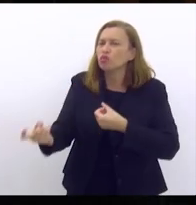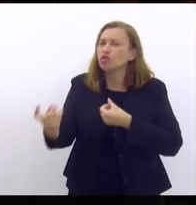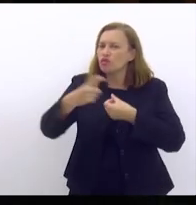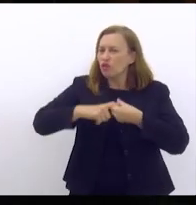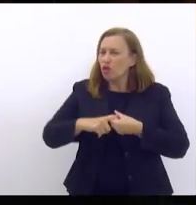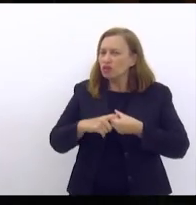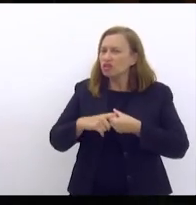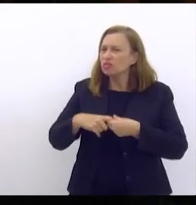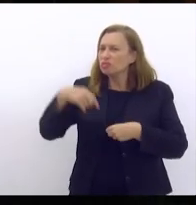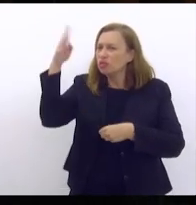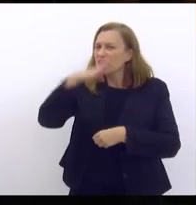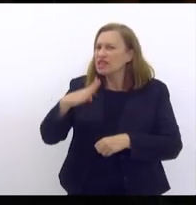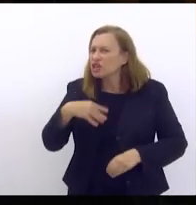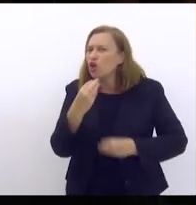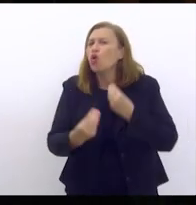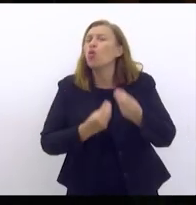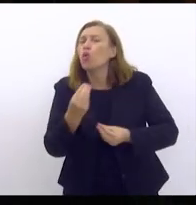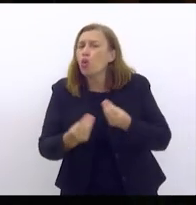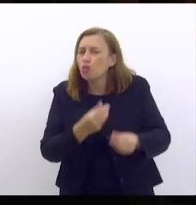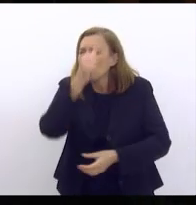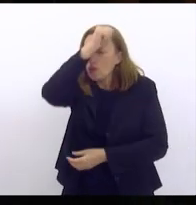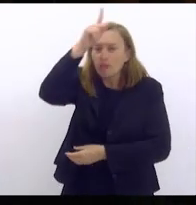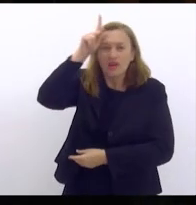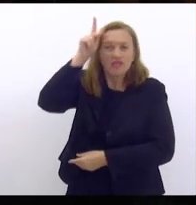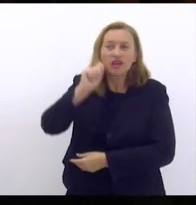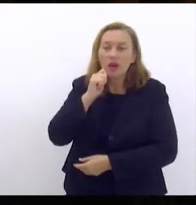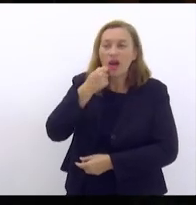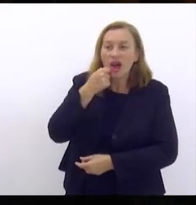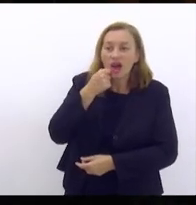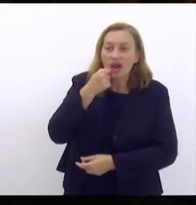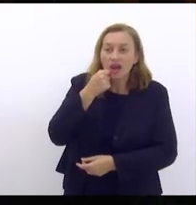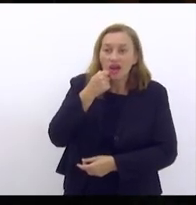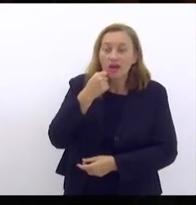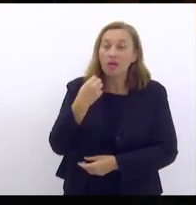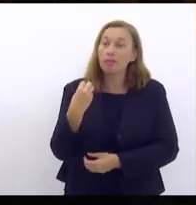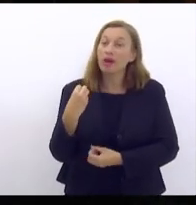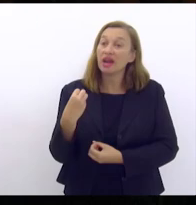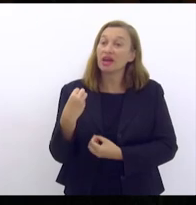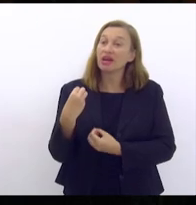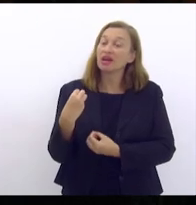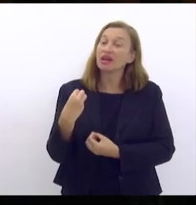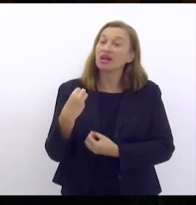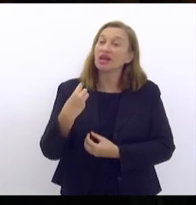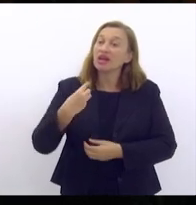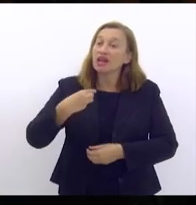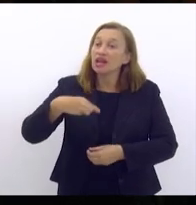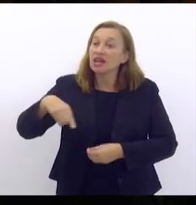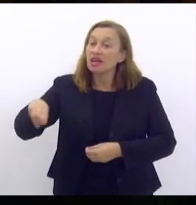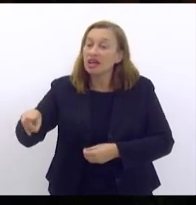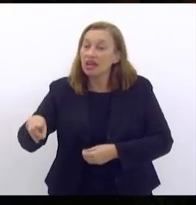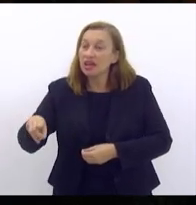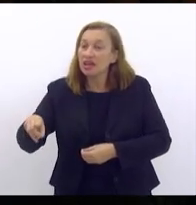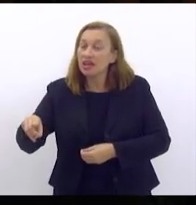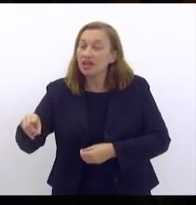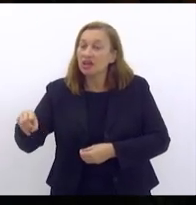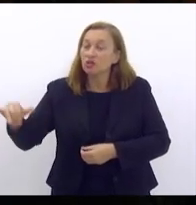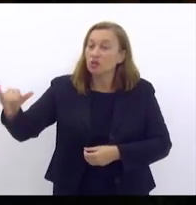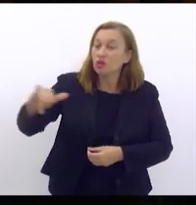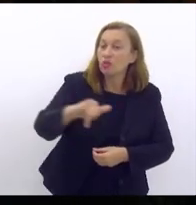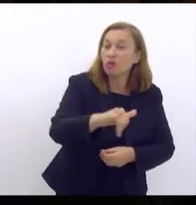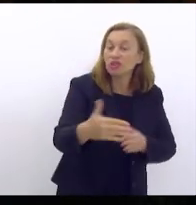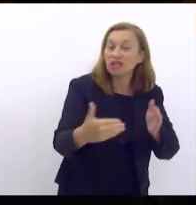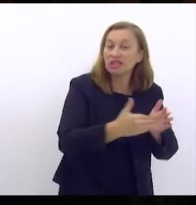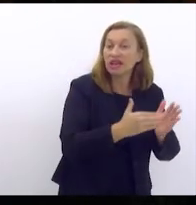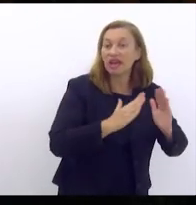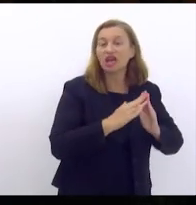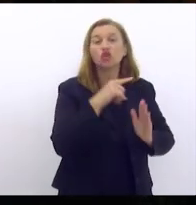Brasil, como o prefeito faz para ir do aeroporto para casa? Eu duvido